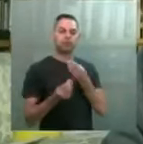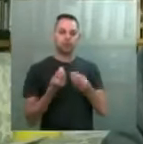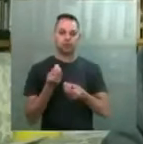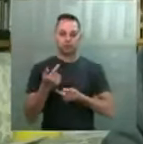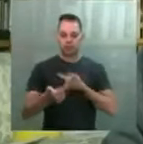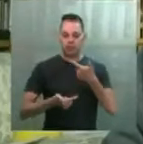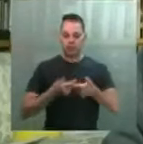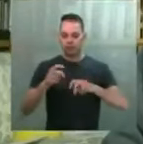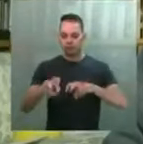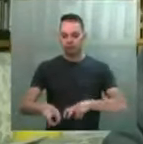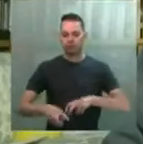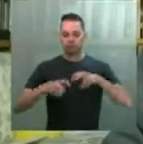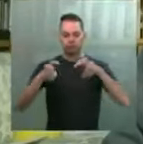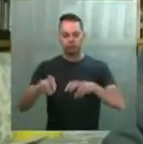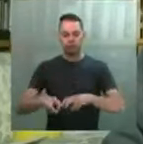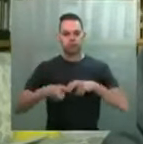agrícola.